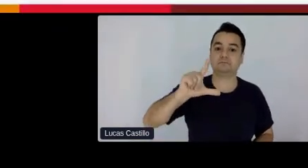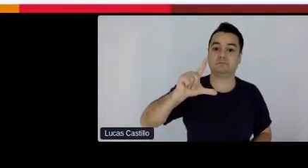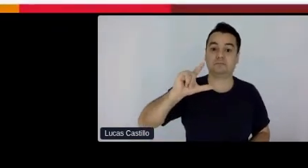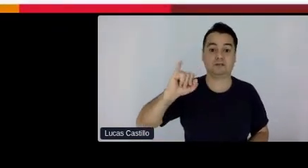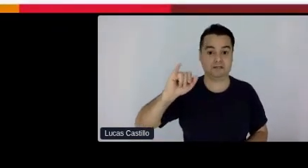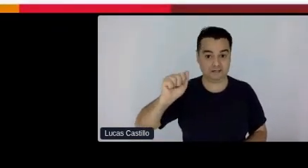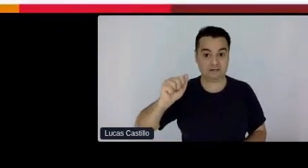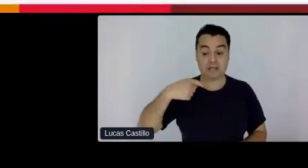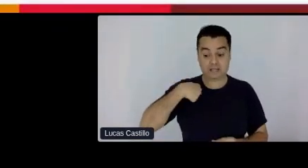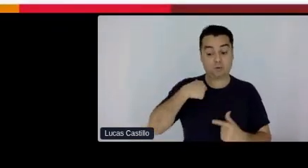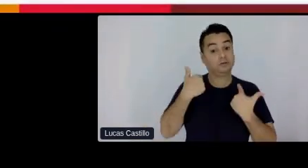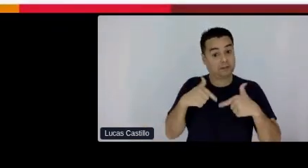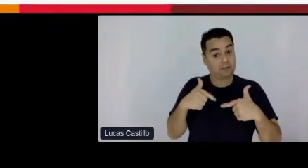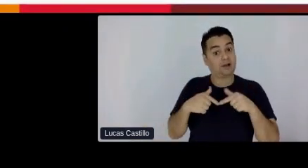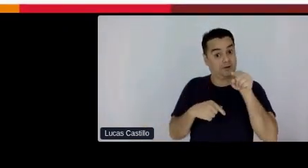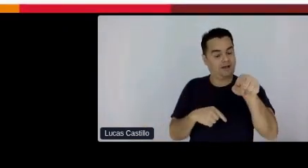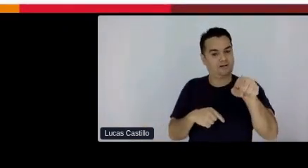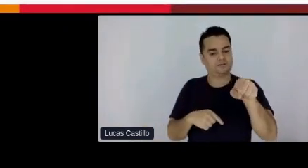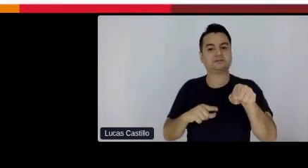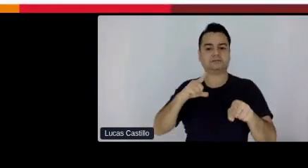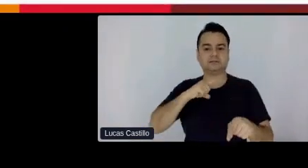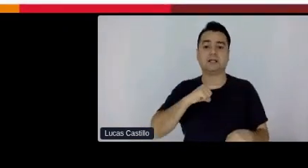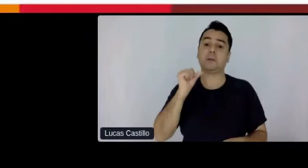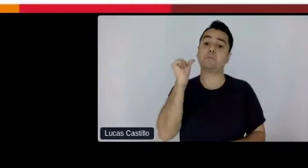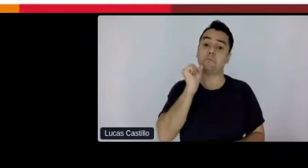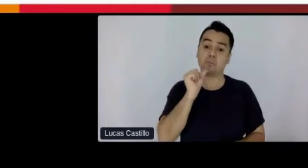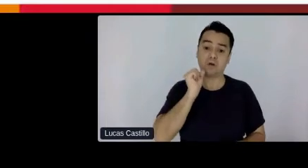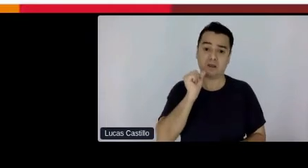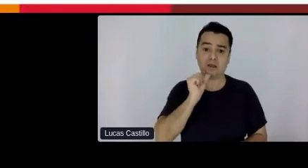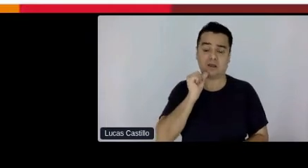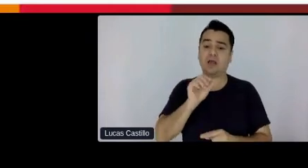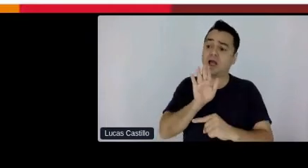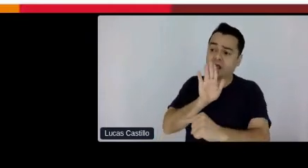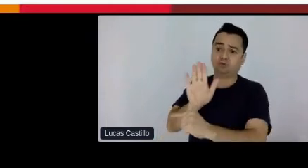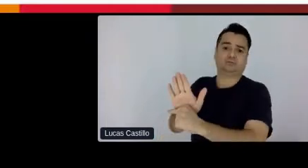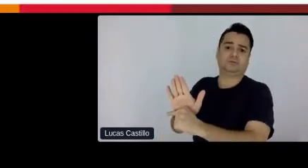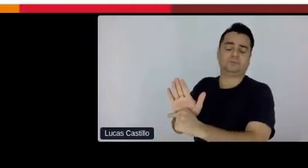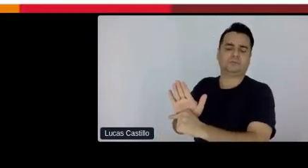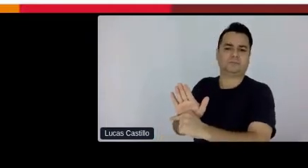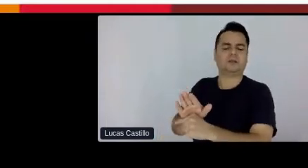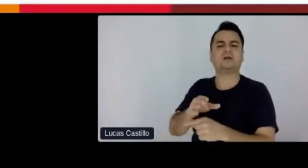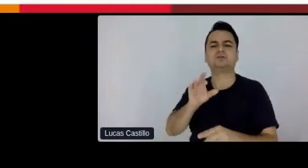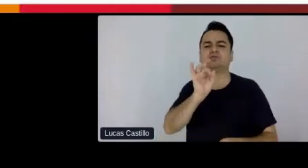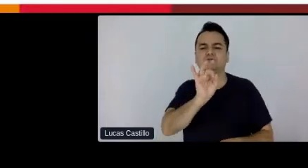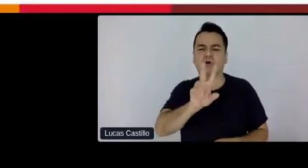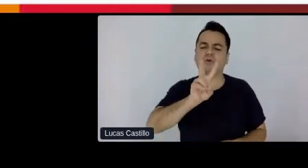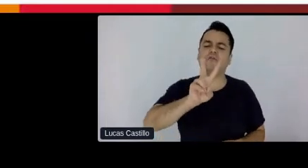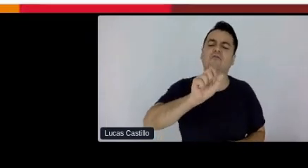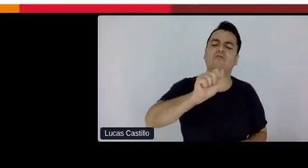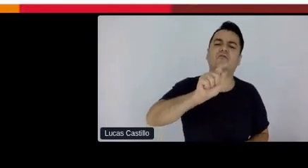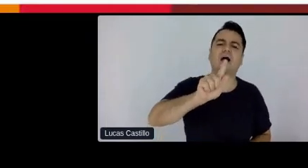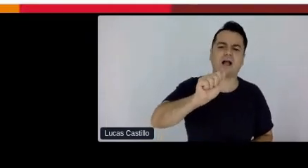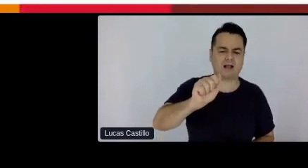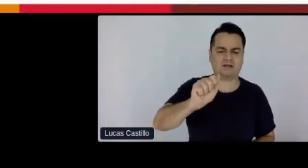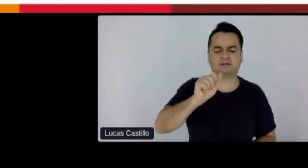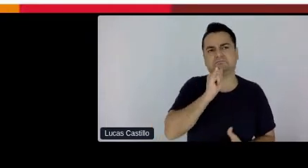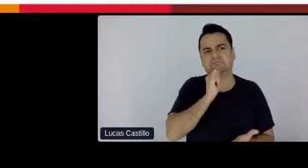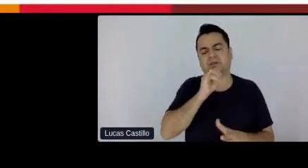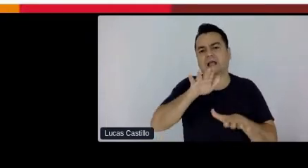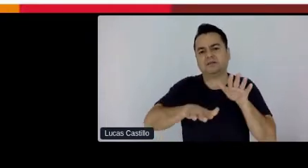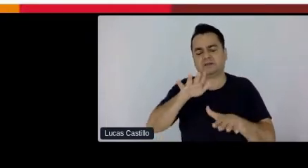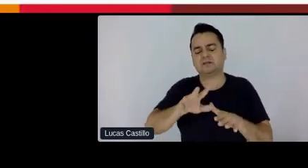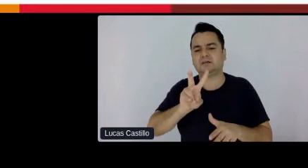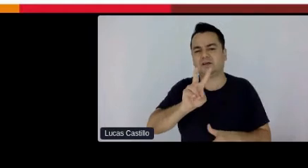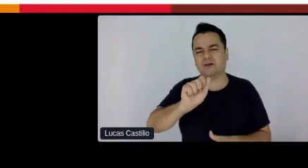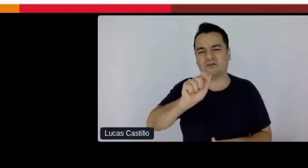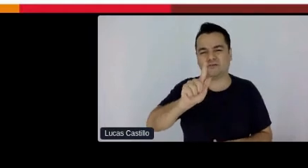ações afirmativas para as mulheres, né? Hoje dentro da empresa a gente não tem só as vagas, apesar das vagas serem em